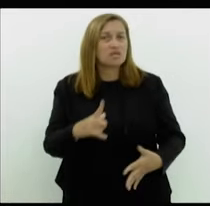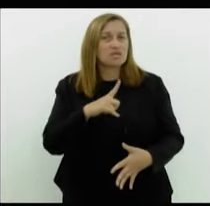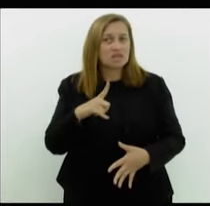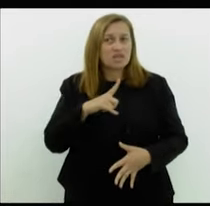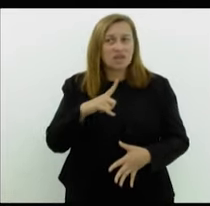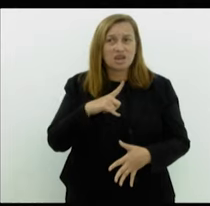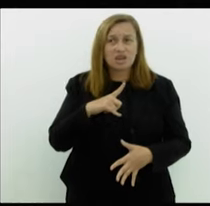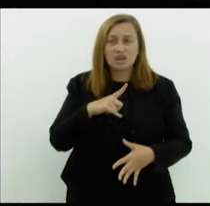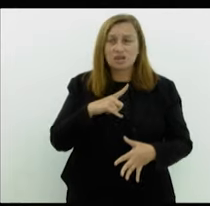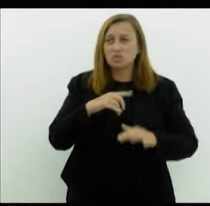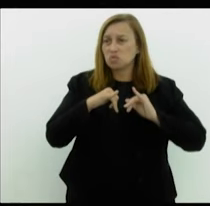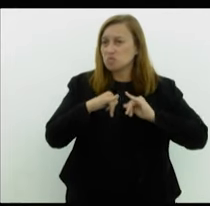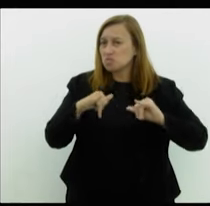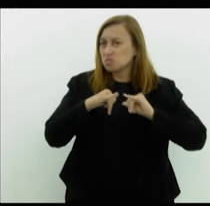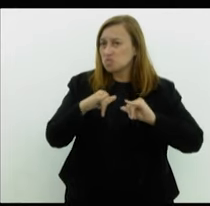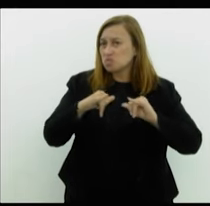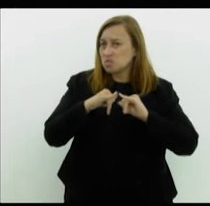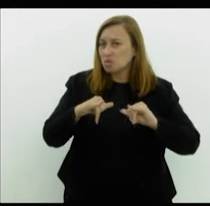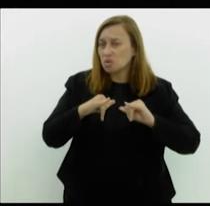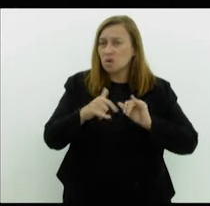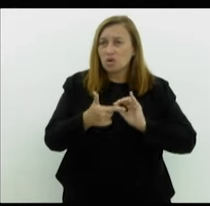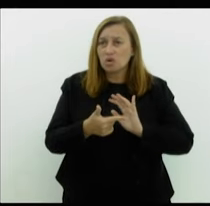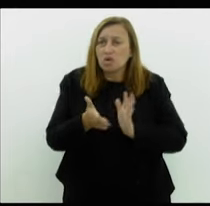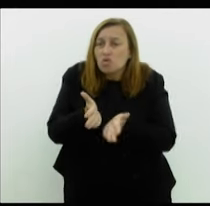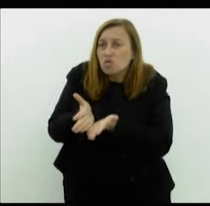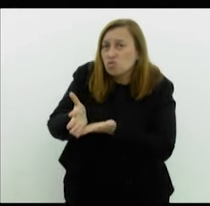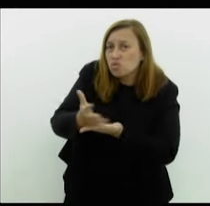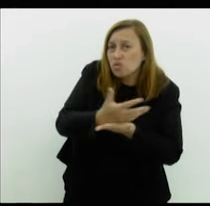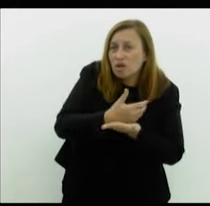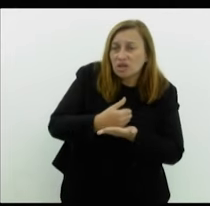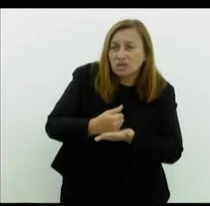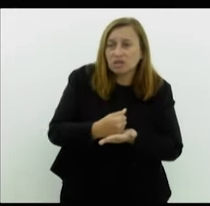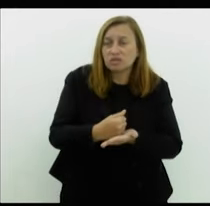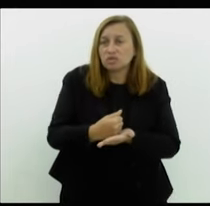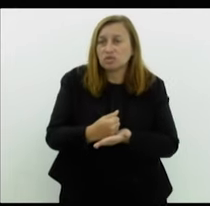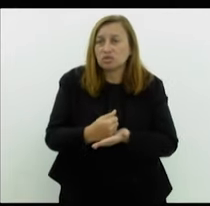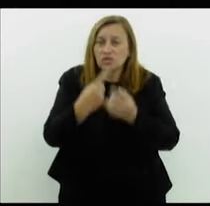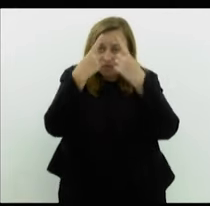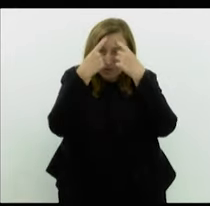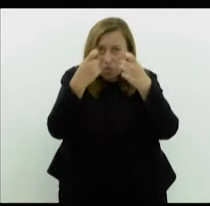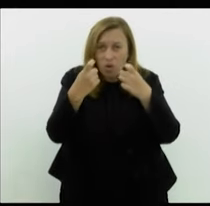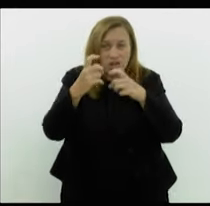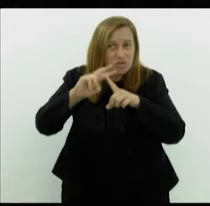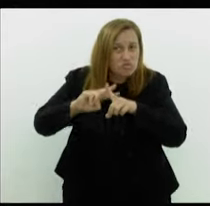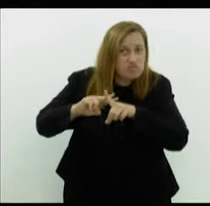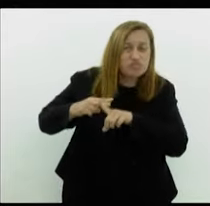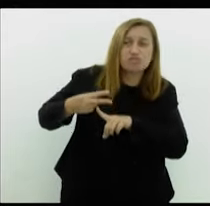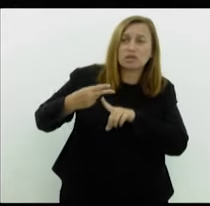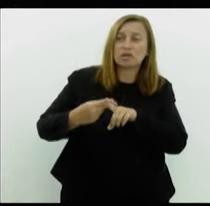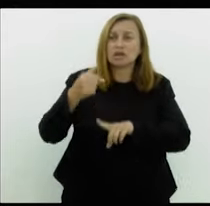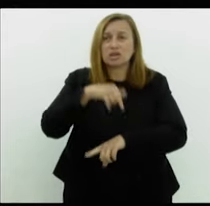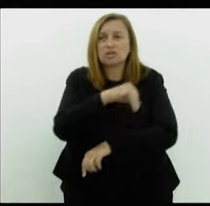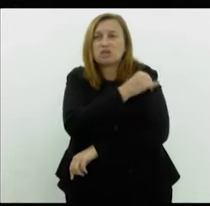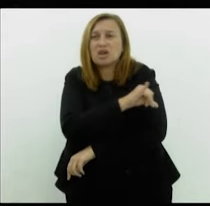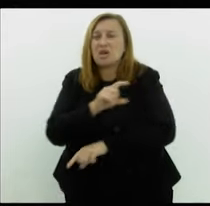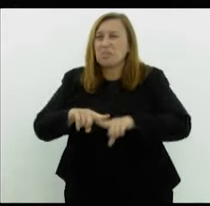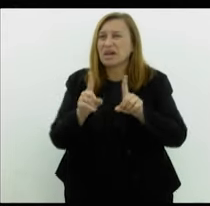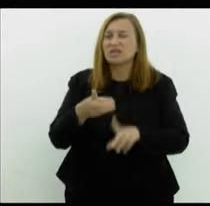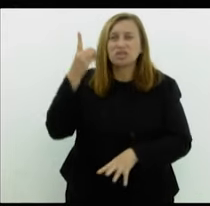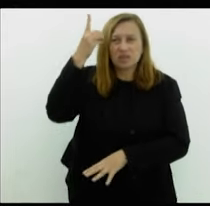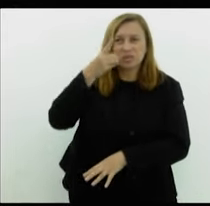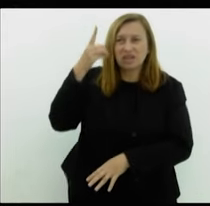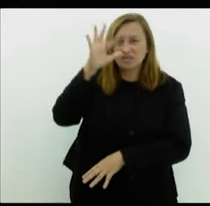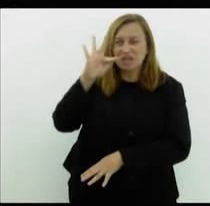de violência alarmantes aqui no Rio de Janeiro, mas na contramão disso, o deputado federal Pedro